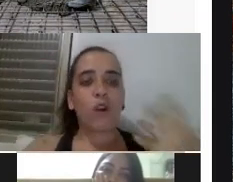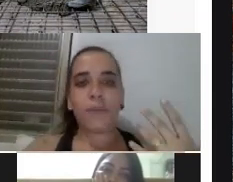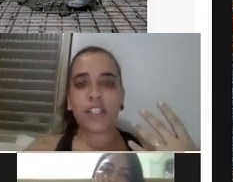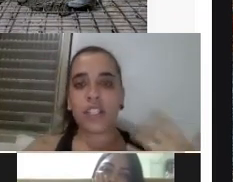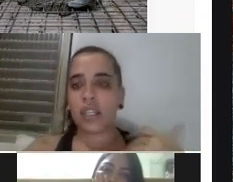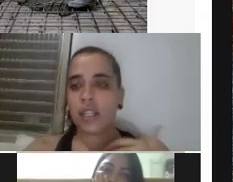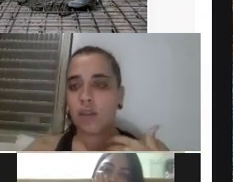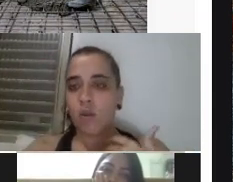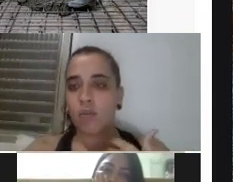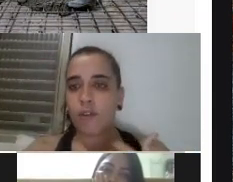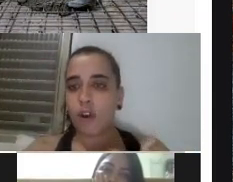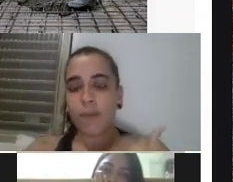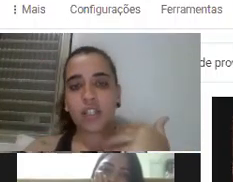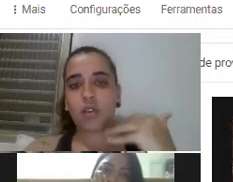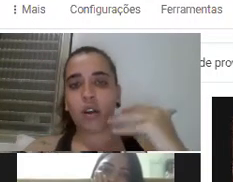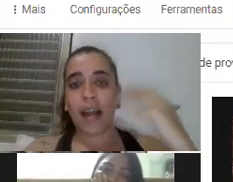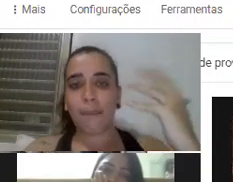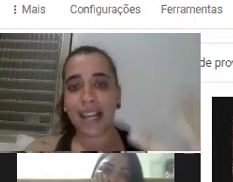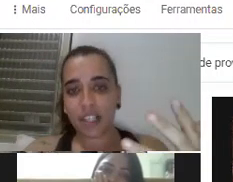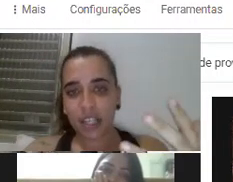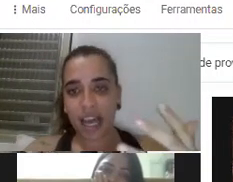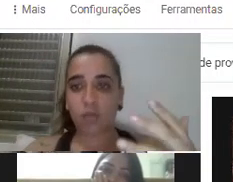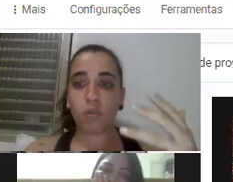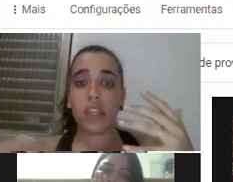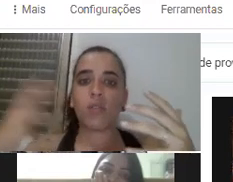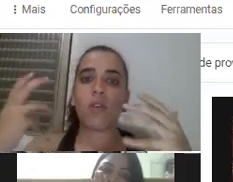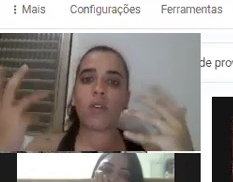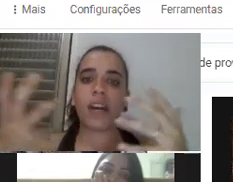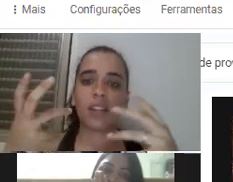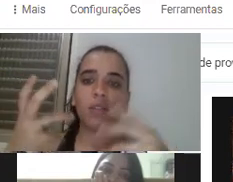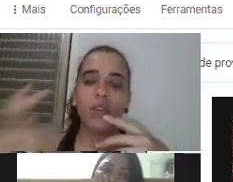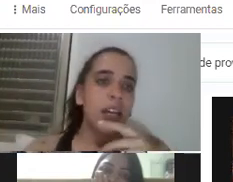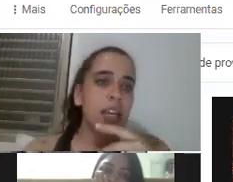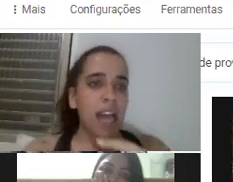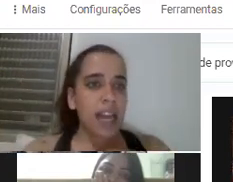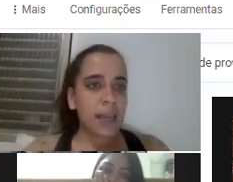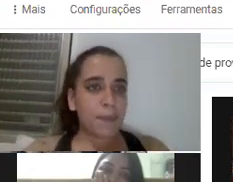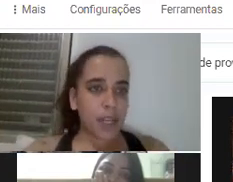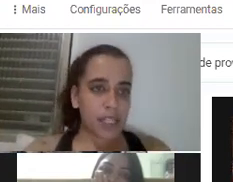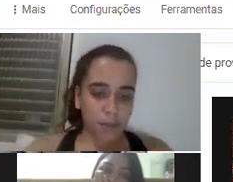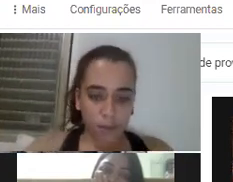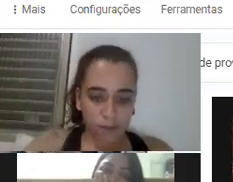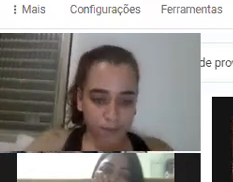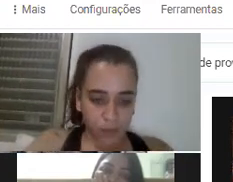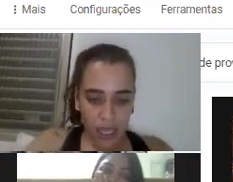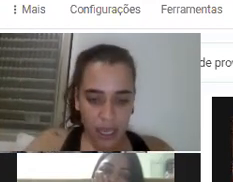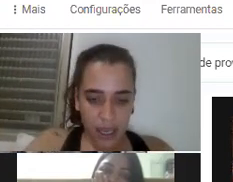uma forma de... Bom, numa forma, a gente colocar a malha de aço e o concreto. E aí, por